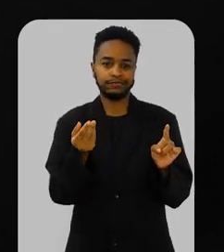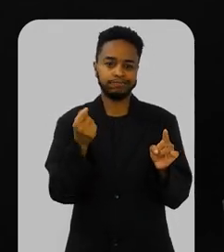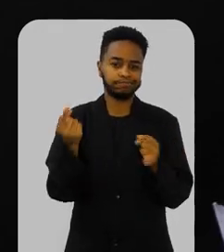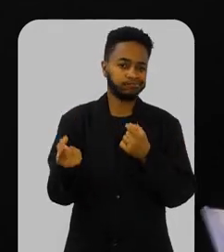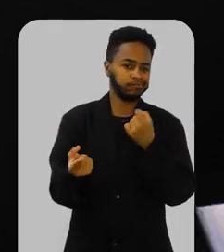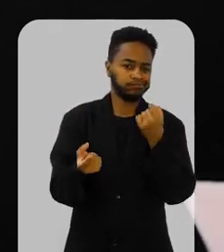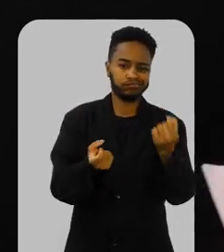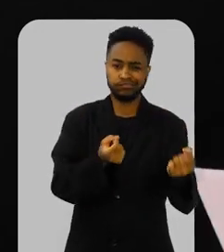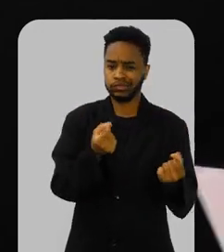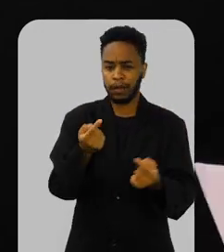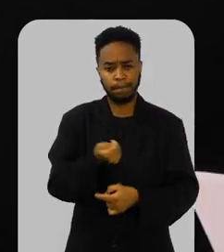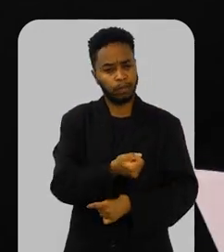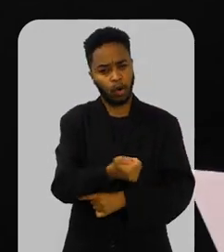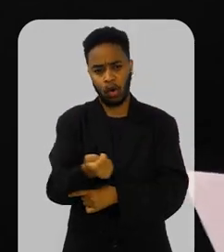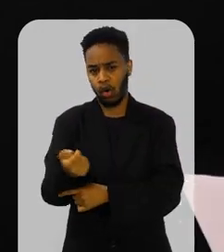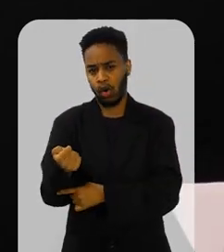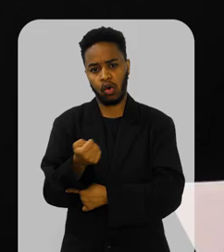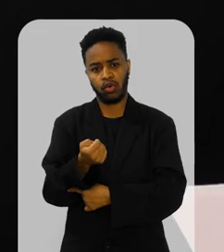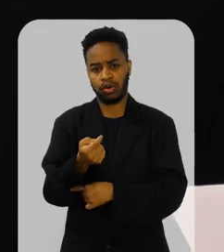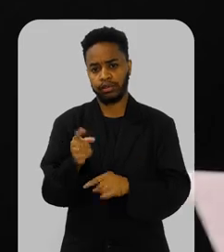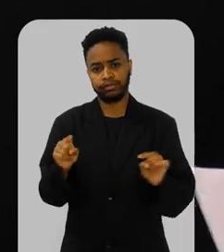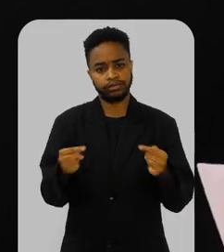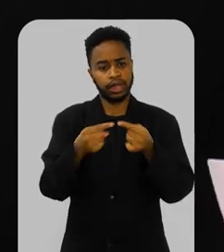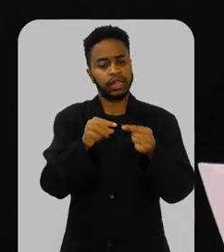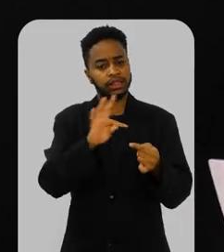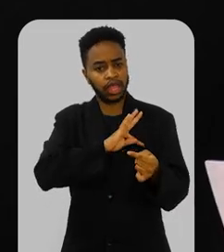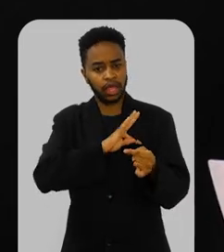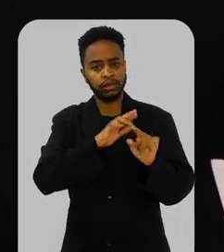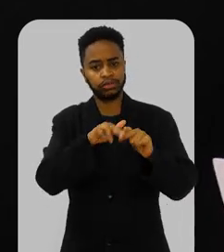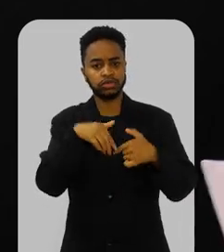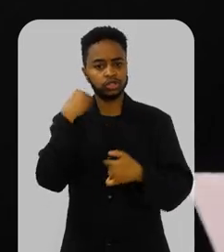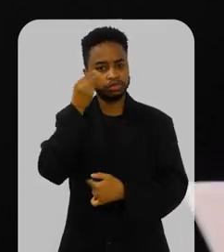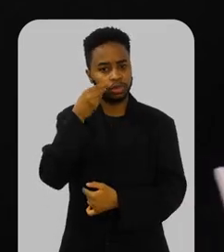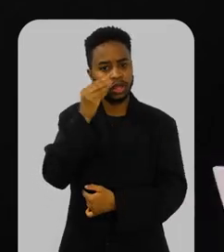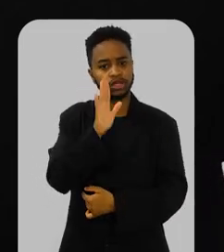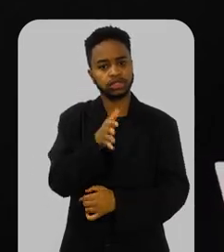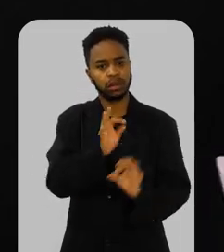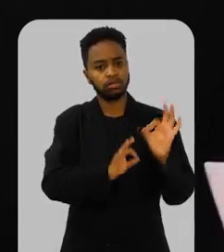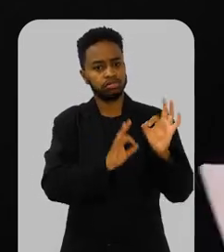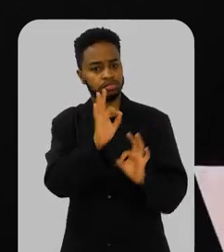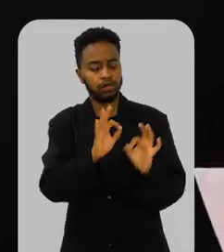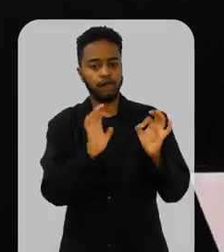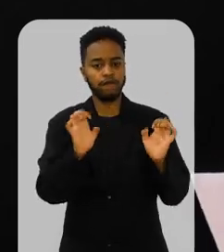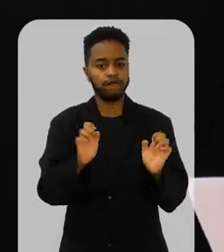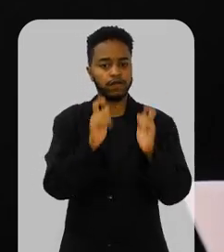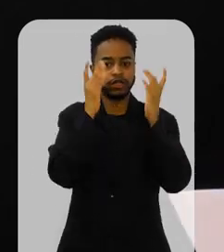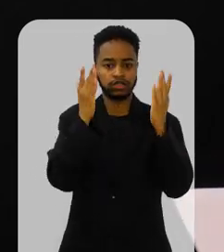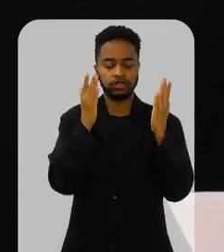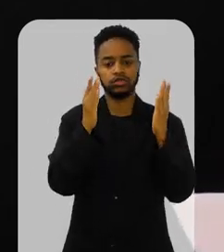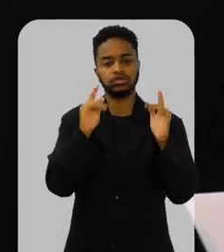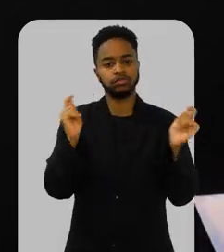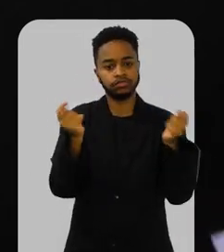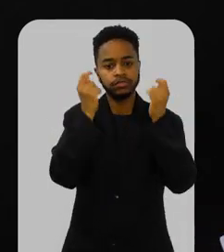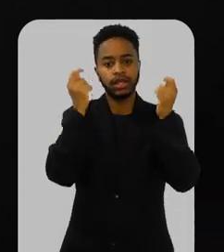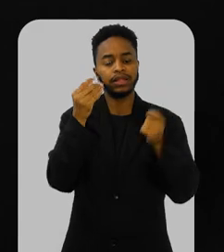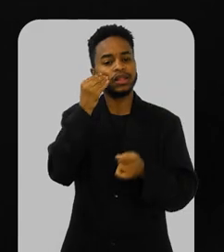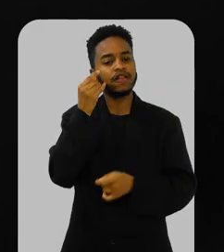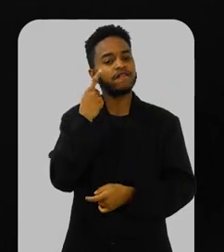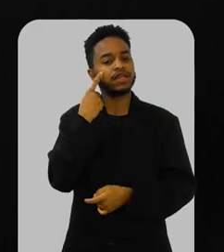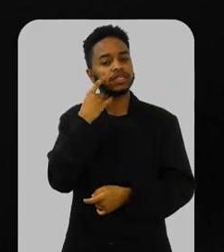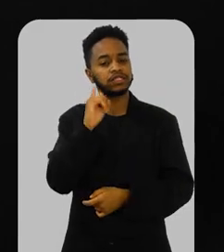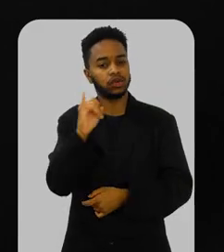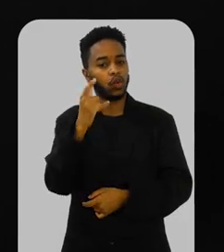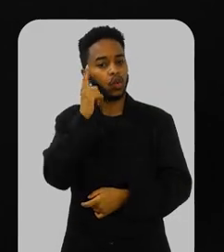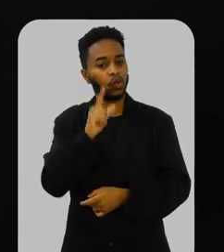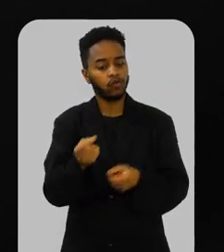foi muito pontual. Foram umas escolhas pontuais e técnicas de experiência da própria organização do festival para saber se haveria condições